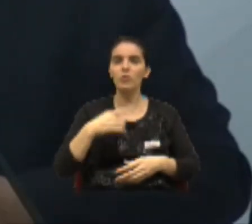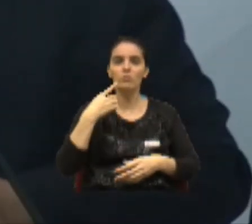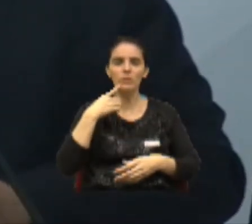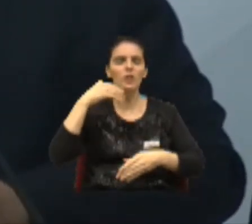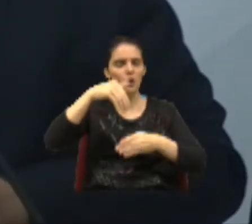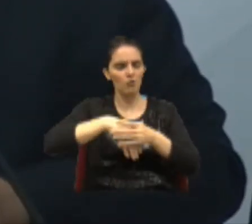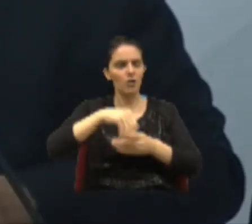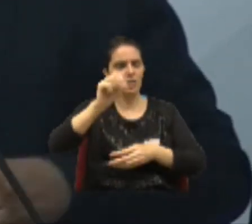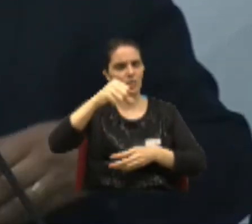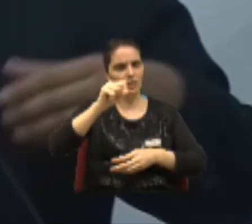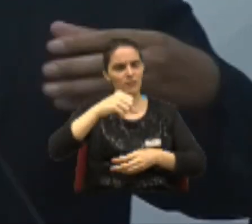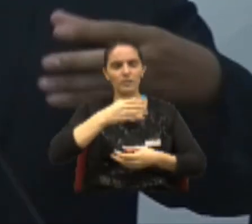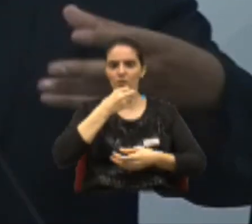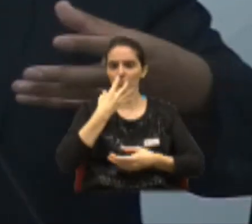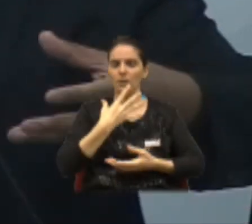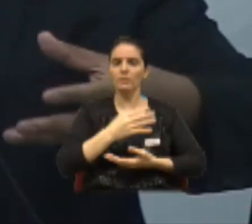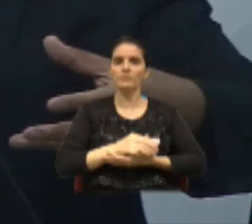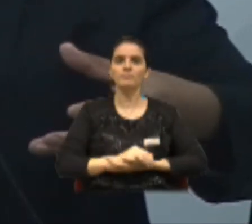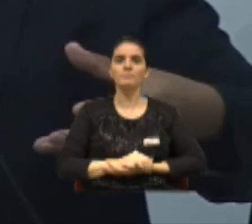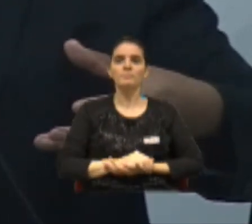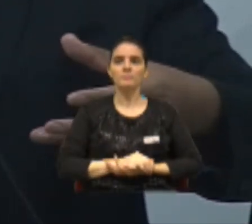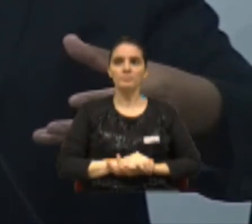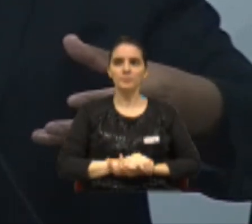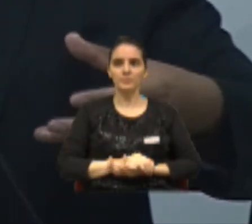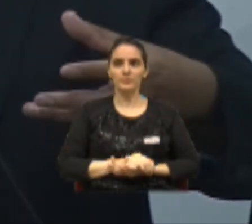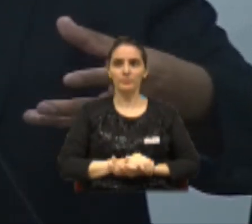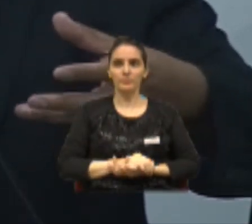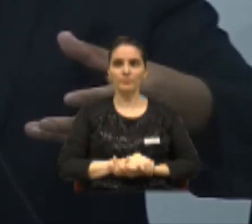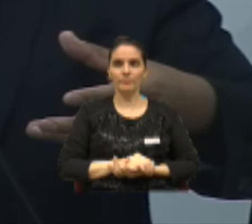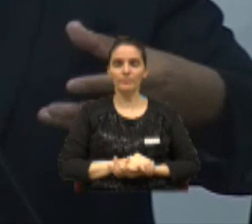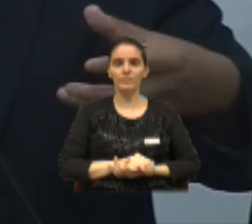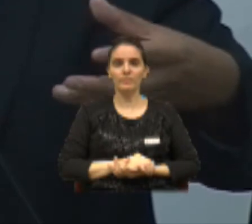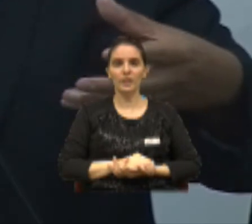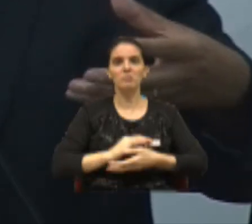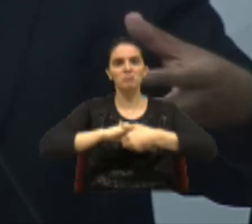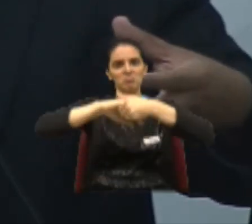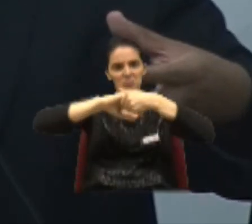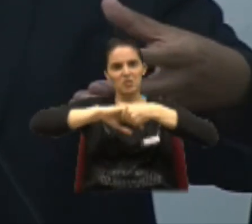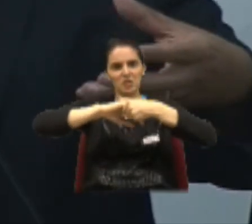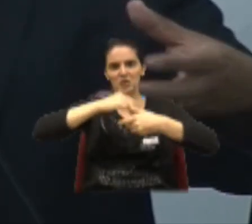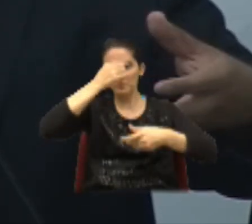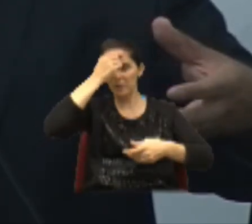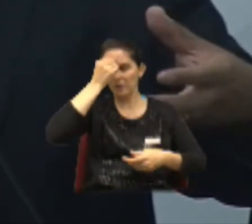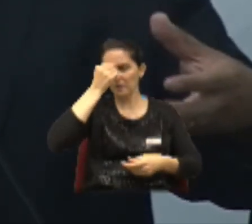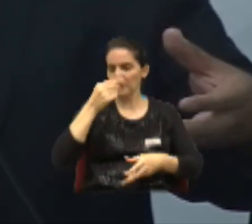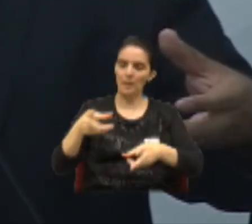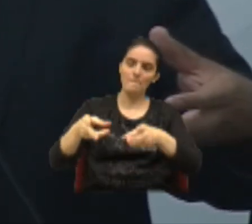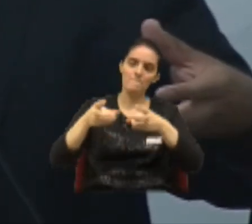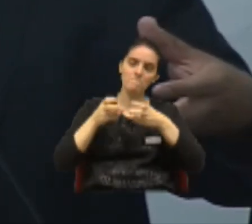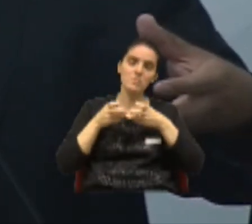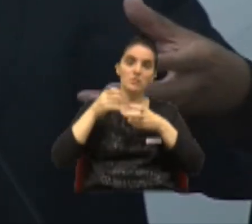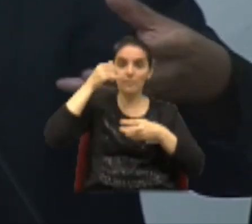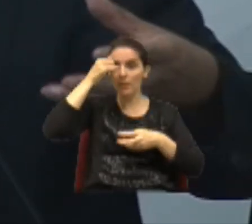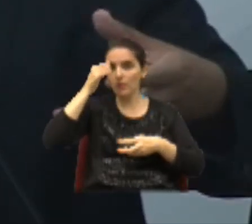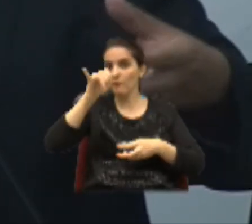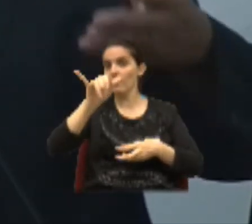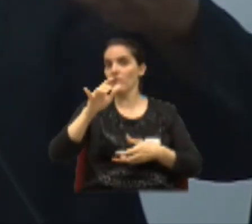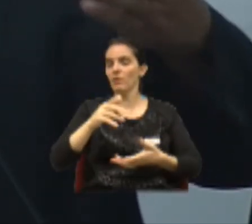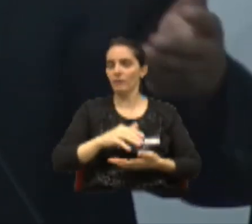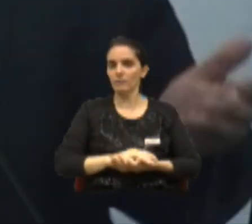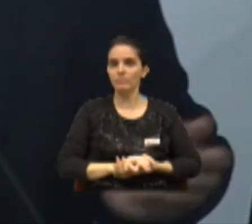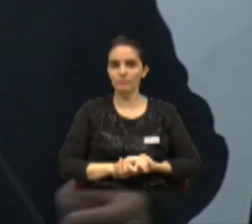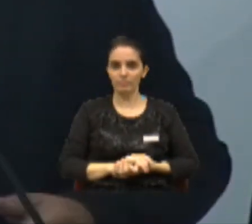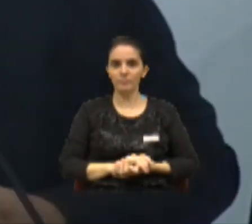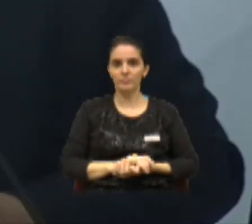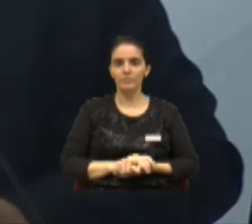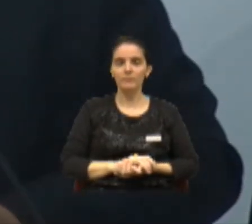salientar essa... Agora essa é a sua peculiaridade, Rafael. Parabéns por ter esse olhar, por ter essa visão. E aí, com